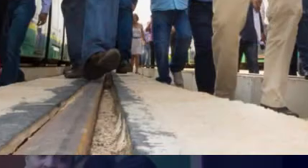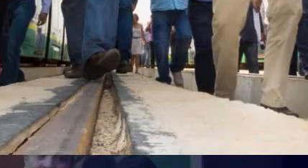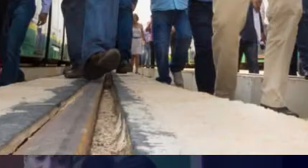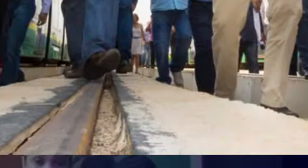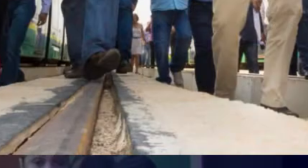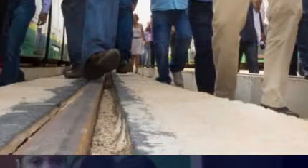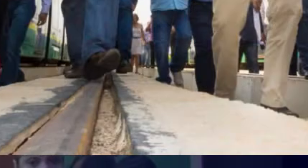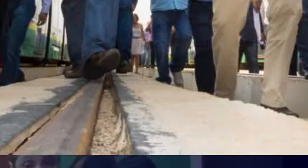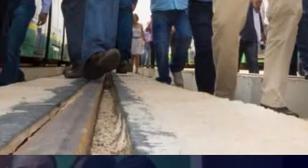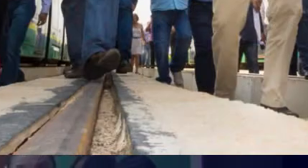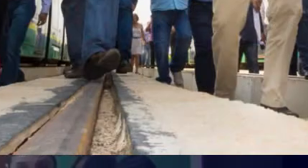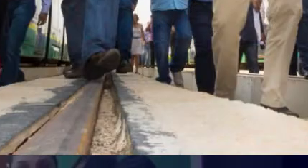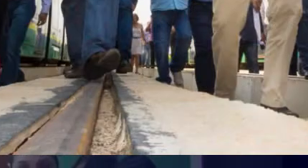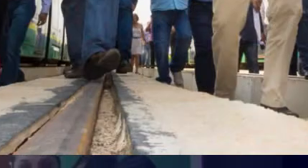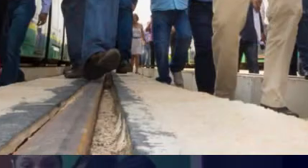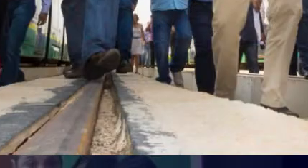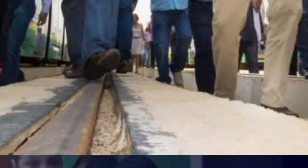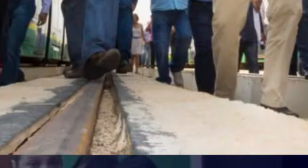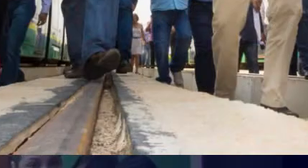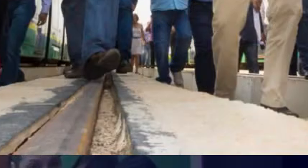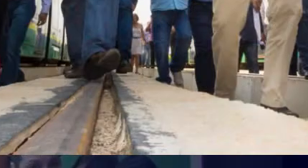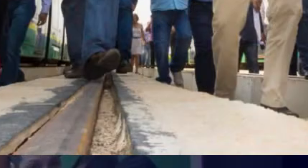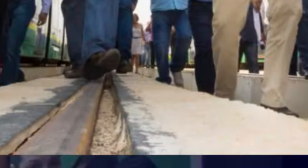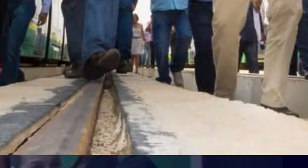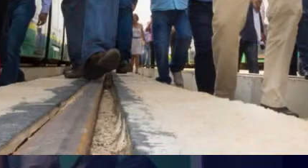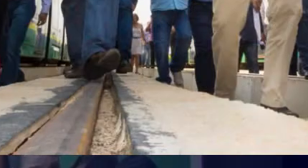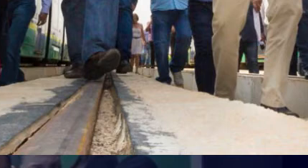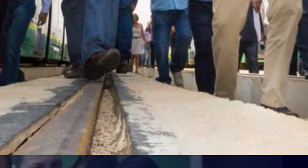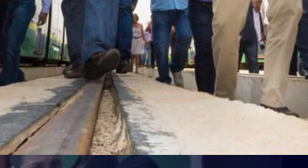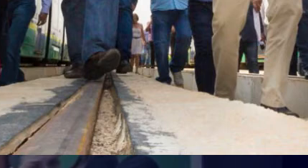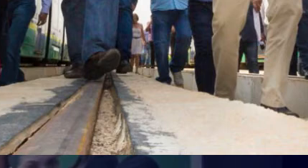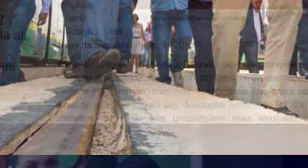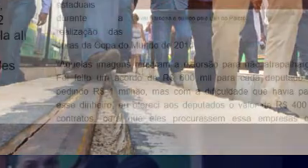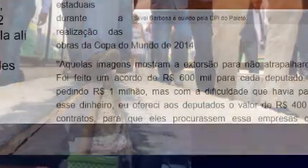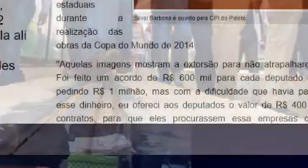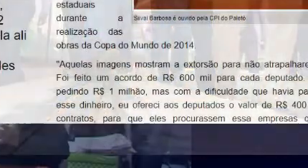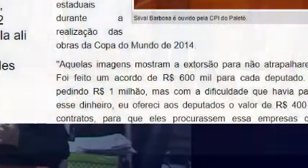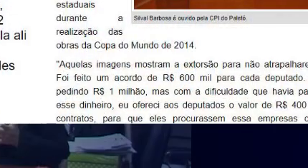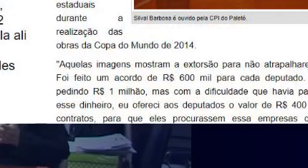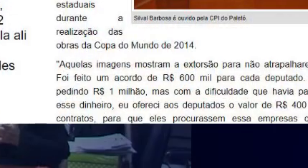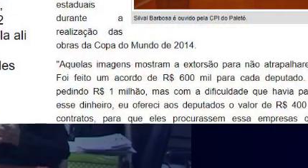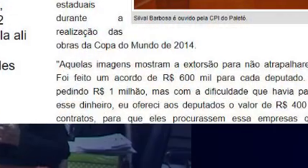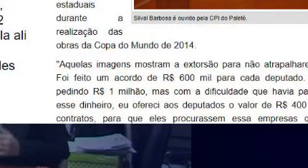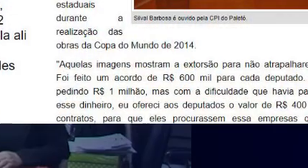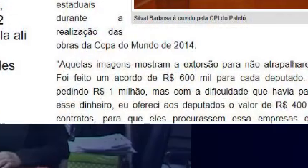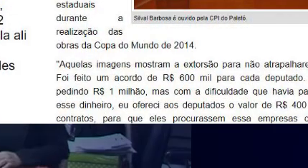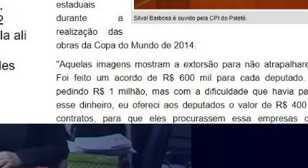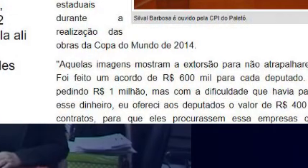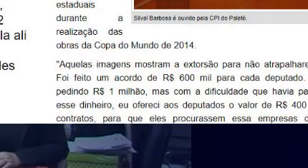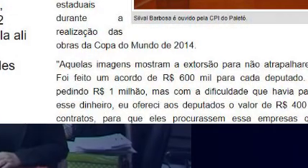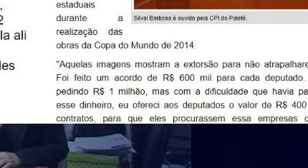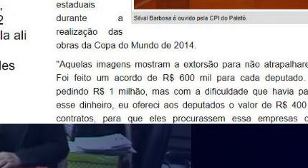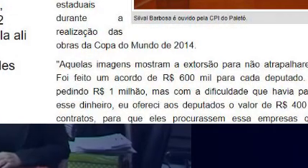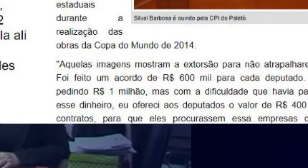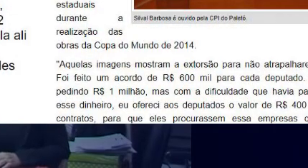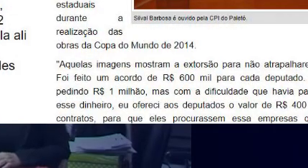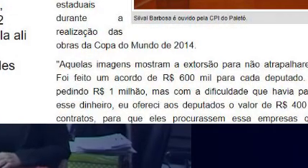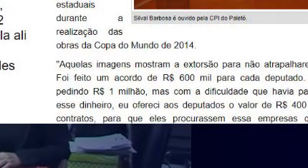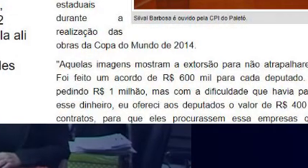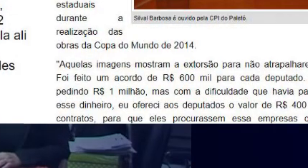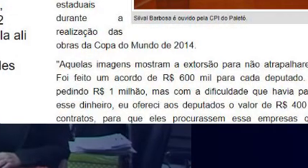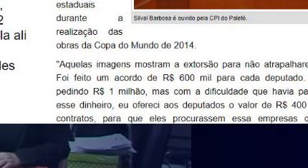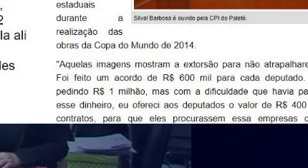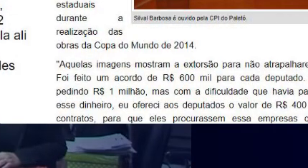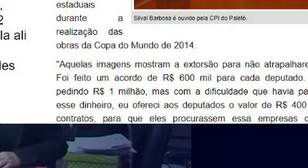Ao invés de fiscalizar com eficiência o VLT, o Silval Barbosa disse que